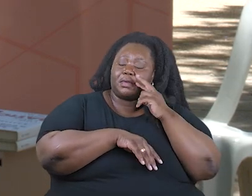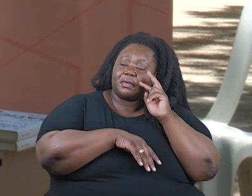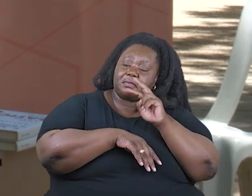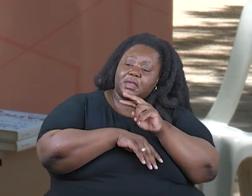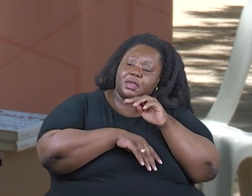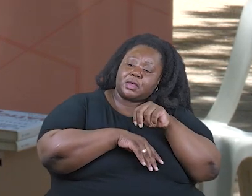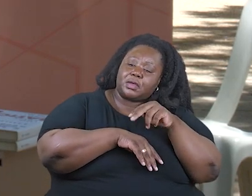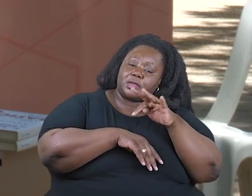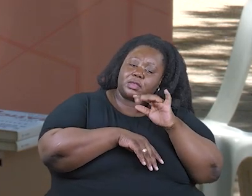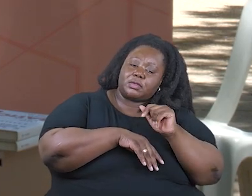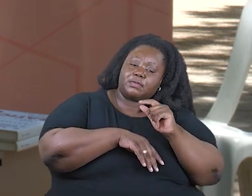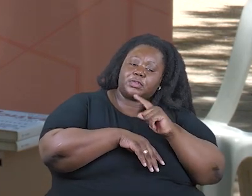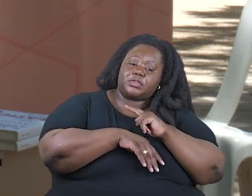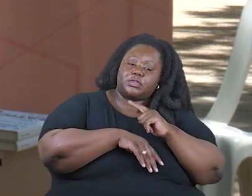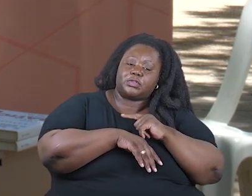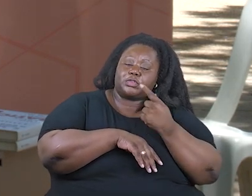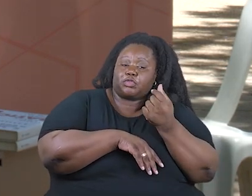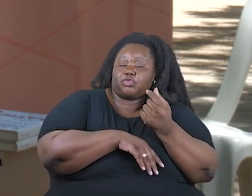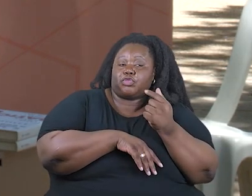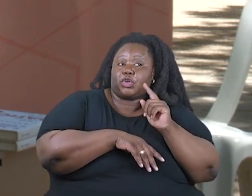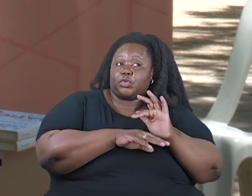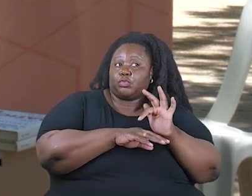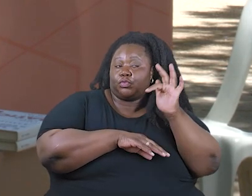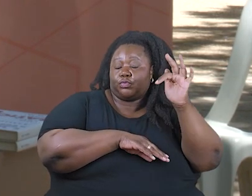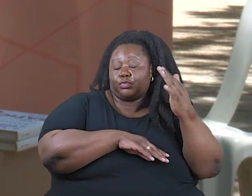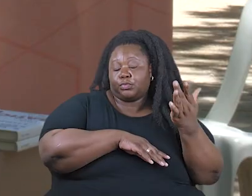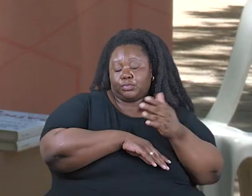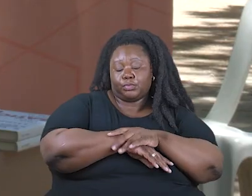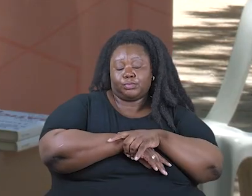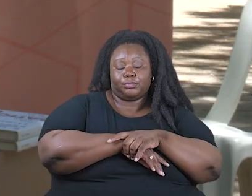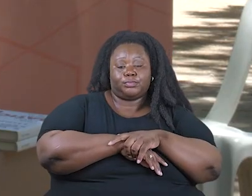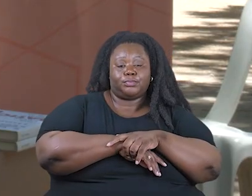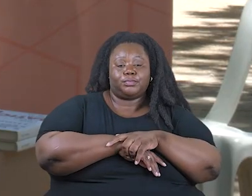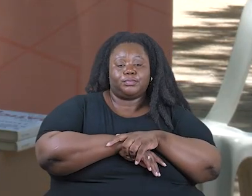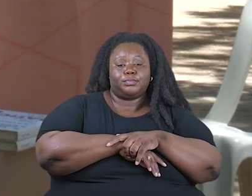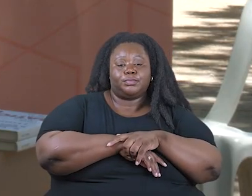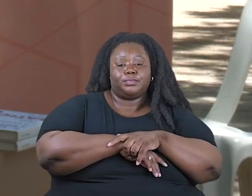olhando ali o NFT como uma possibilidade de especulação, né?